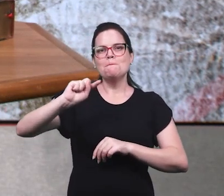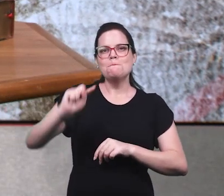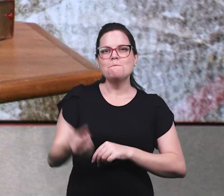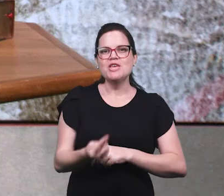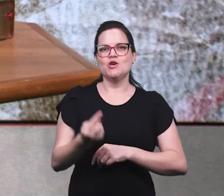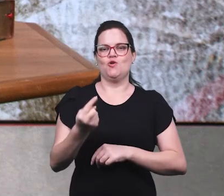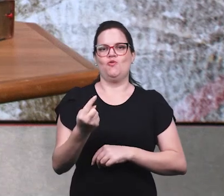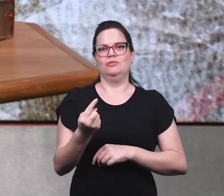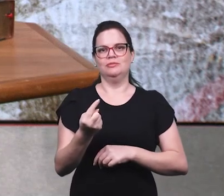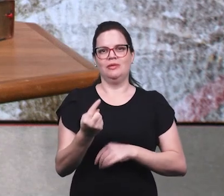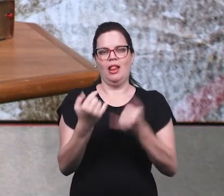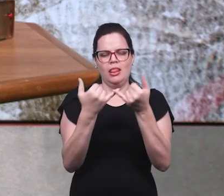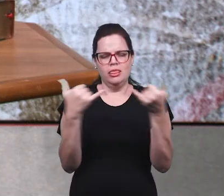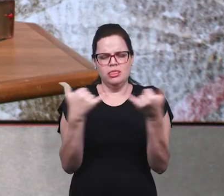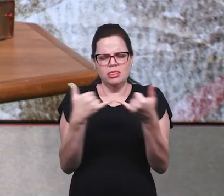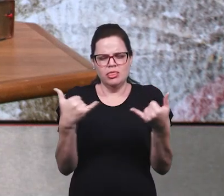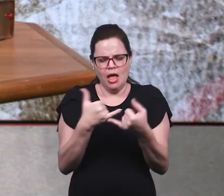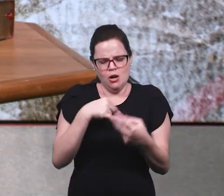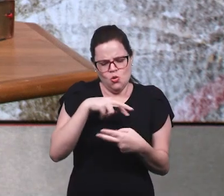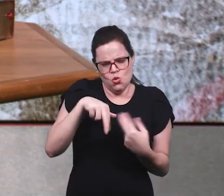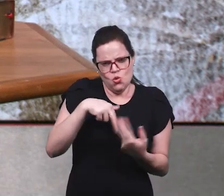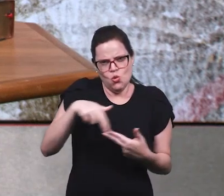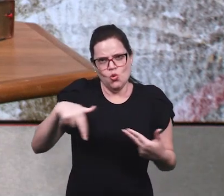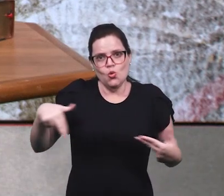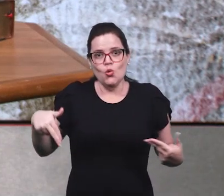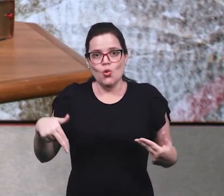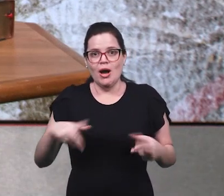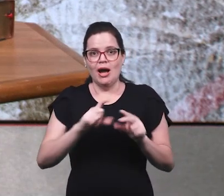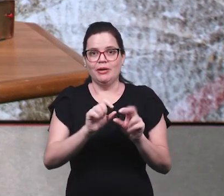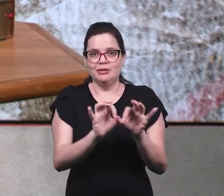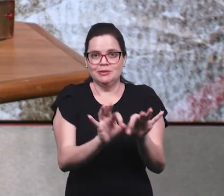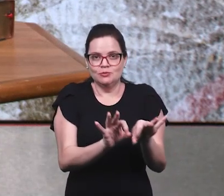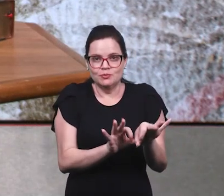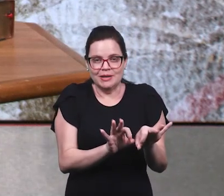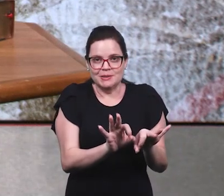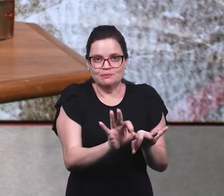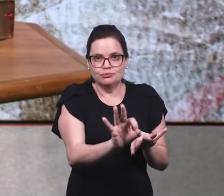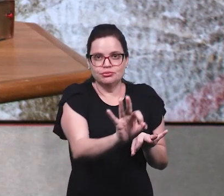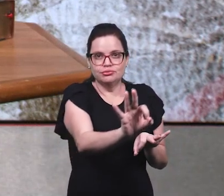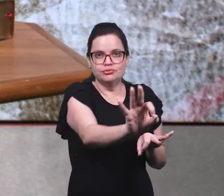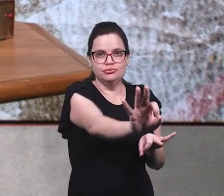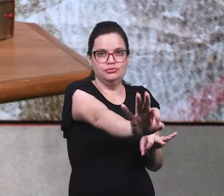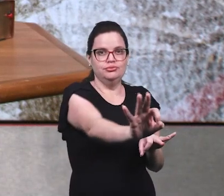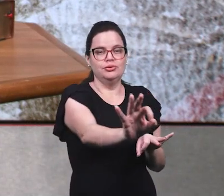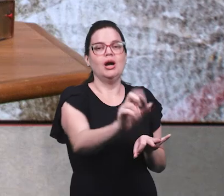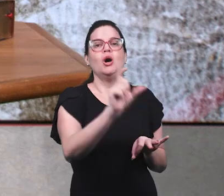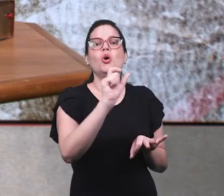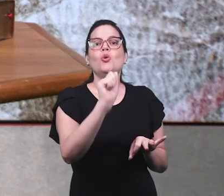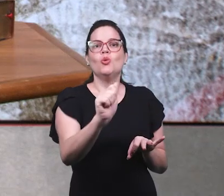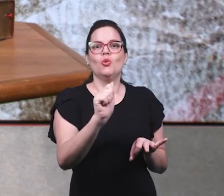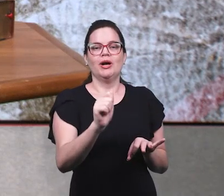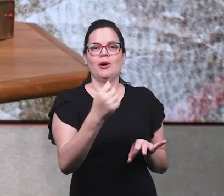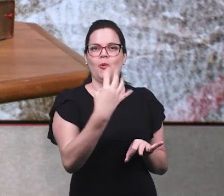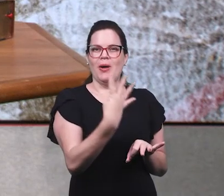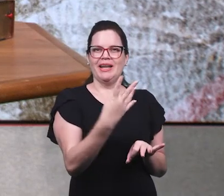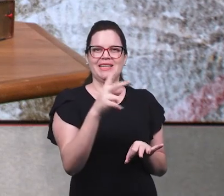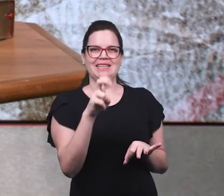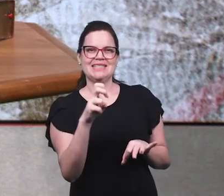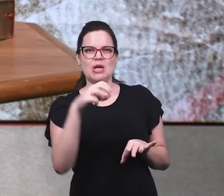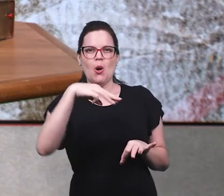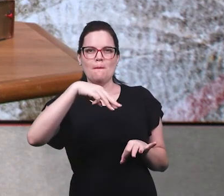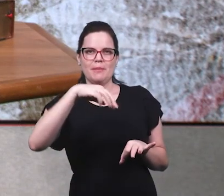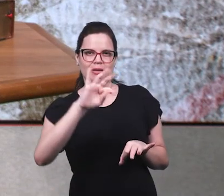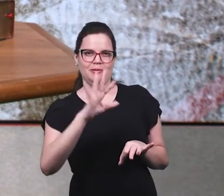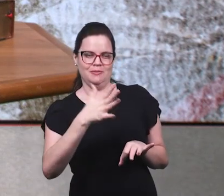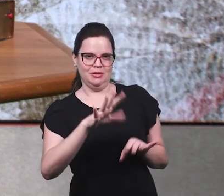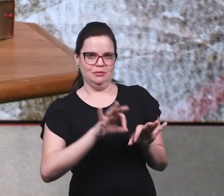cada lado será de 100 côvados. Também as suas 20 colunas e as suas 20